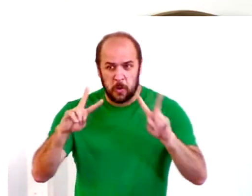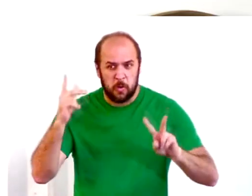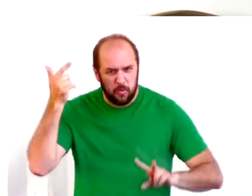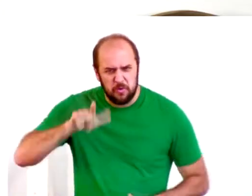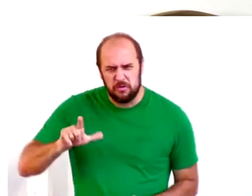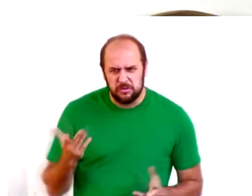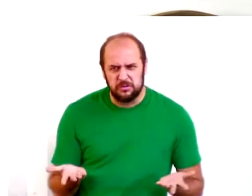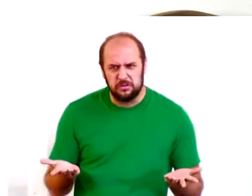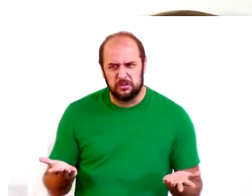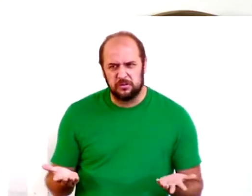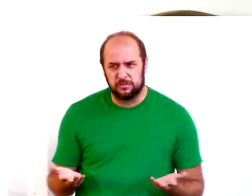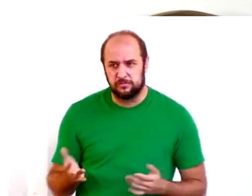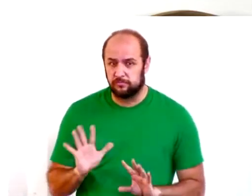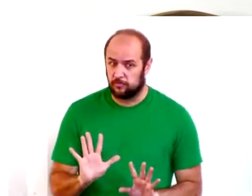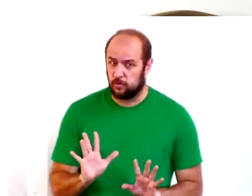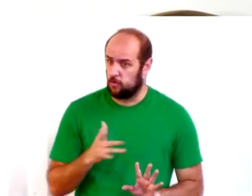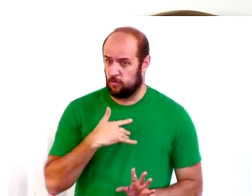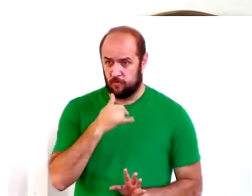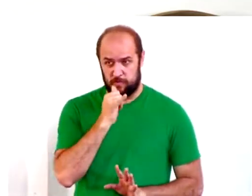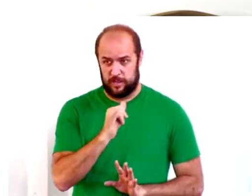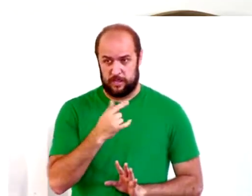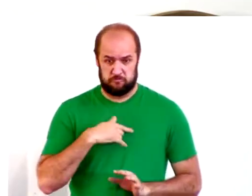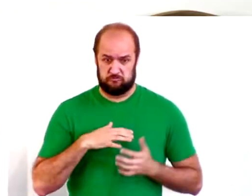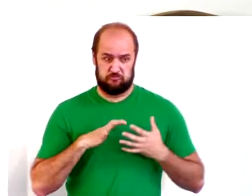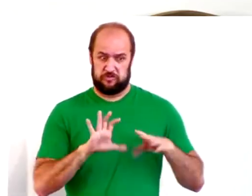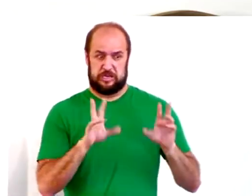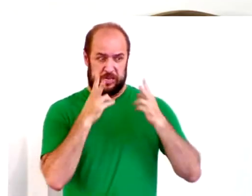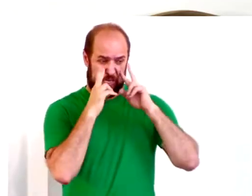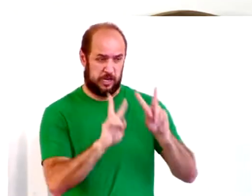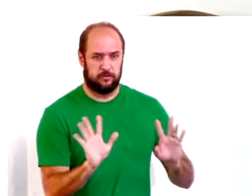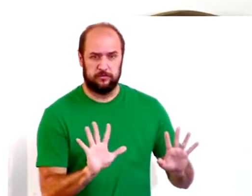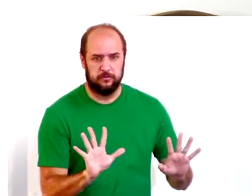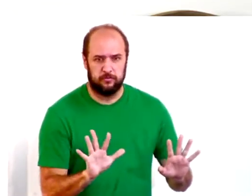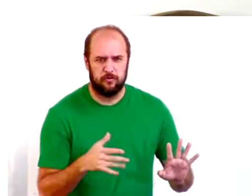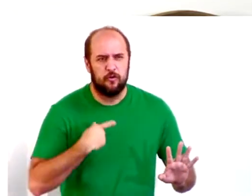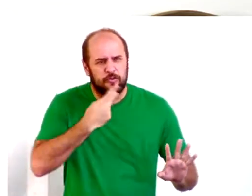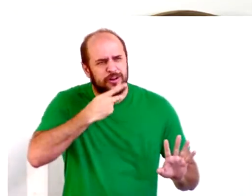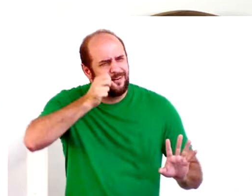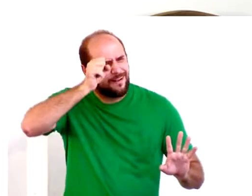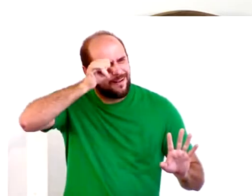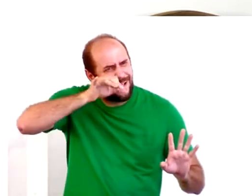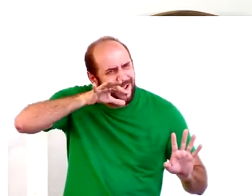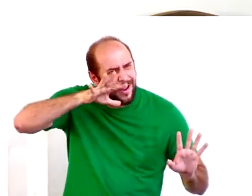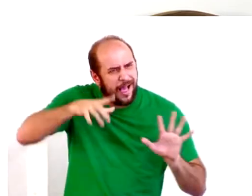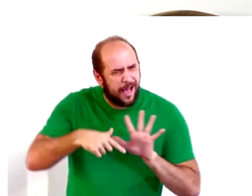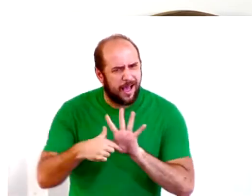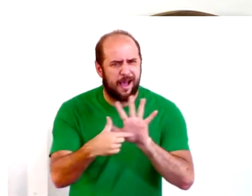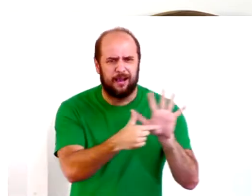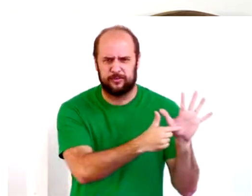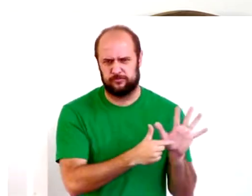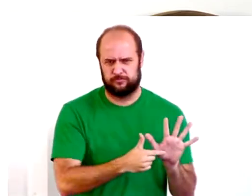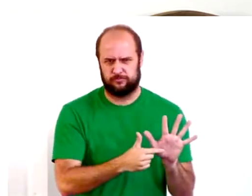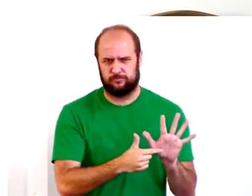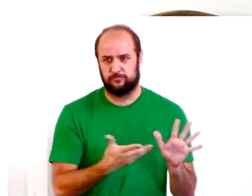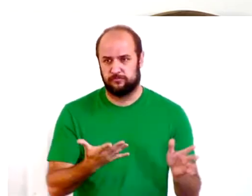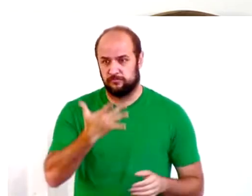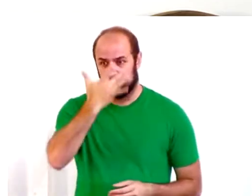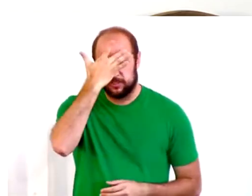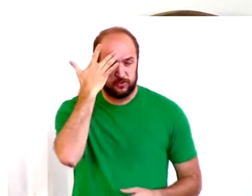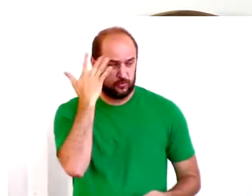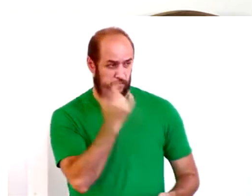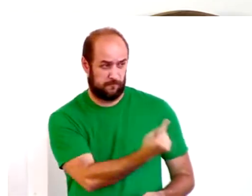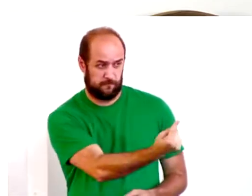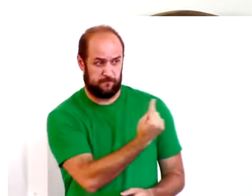Eu não estou falando que a gente não queira dar o testemunho. Eu estou falando de clareza. Será que as pessoas que nos